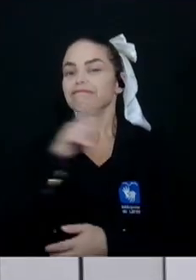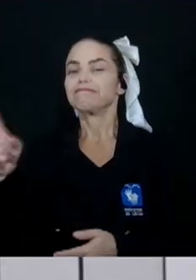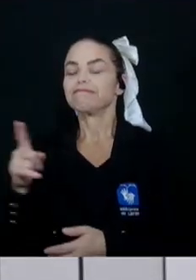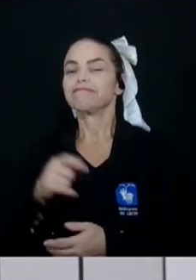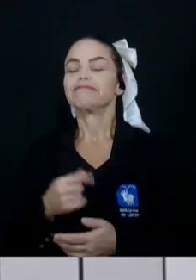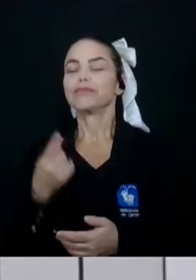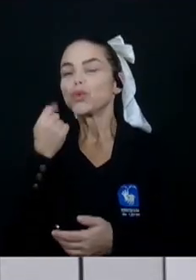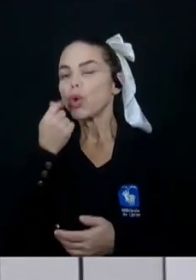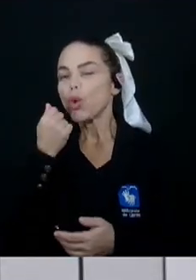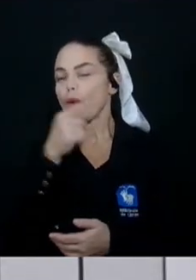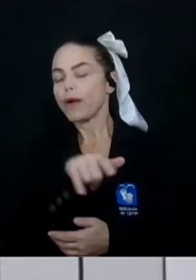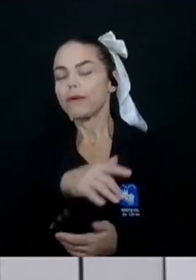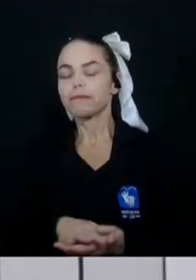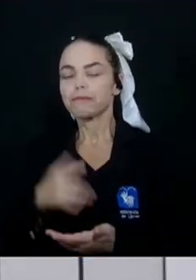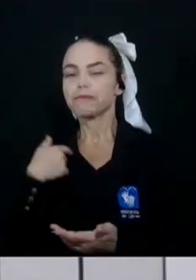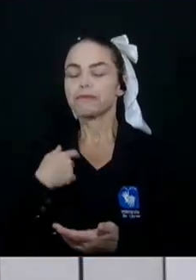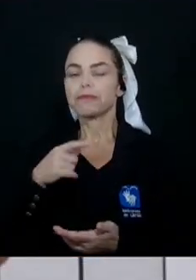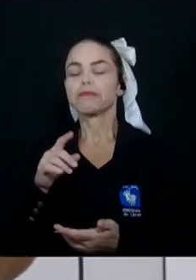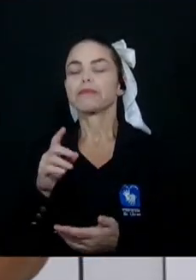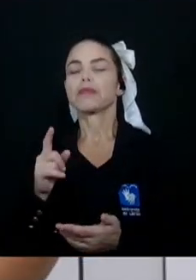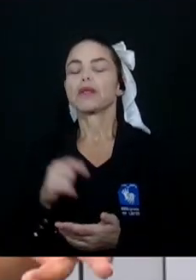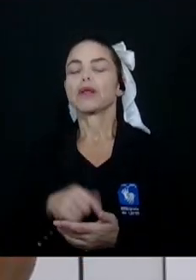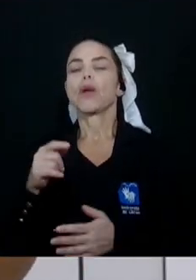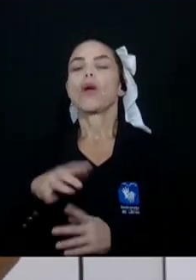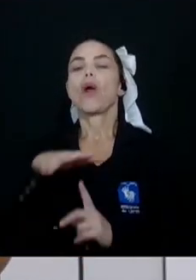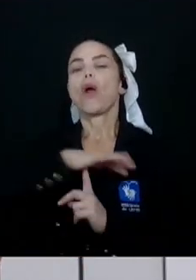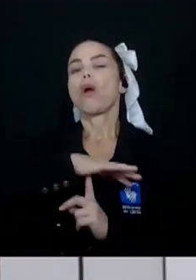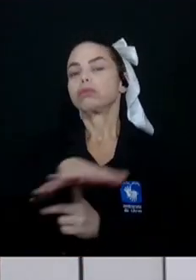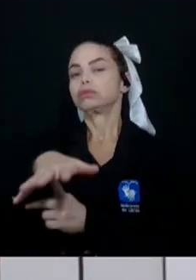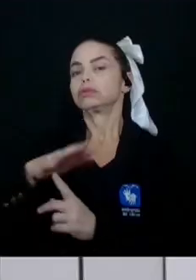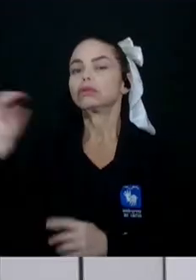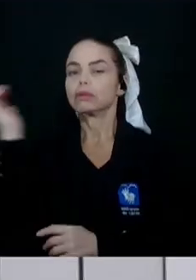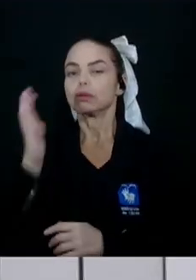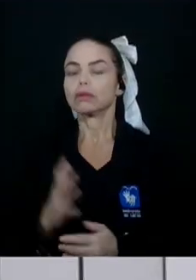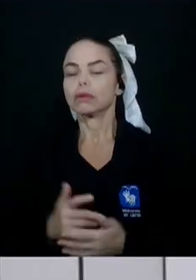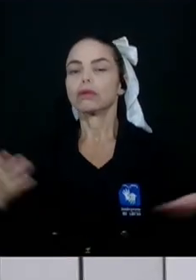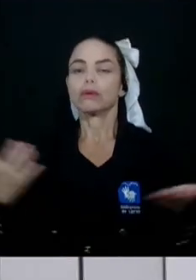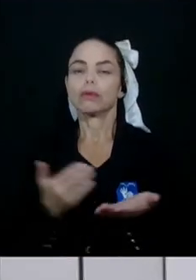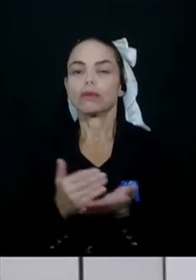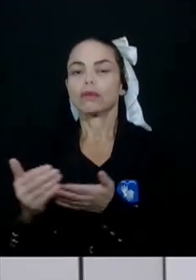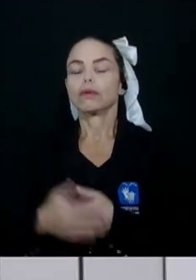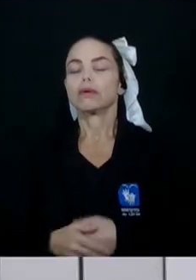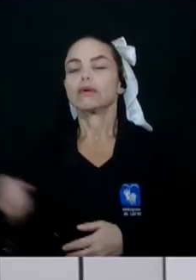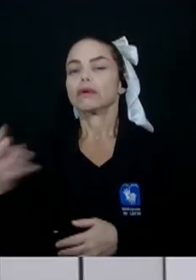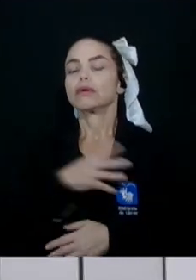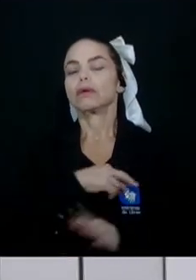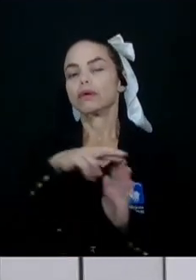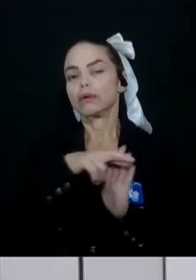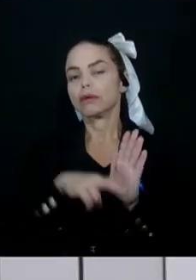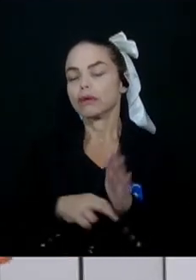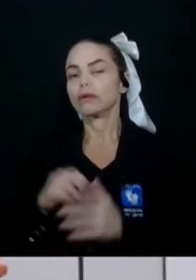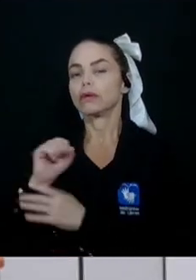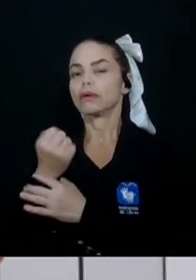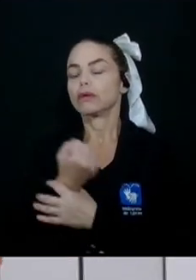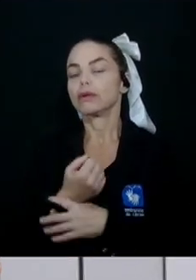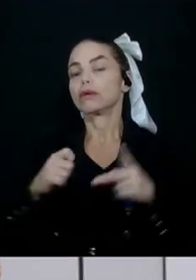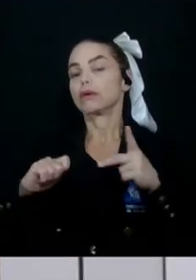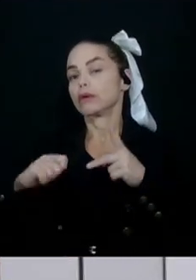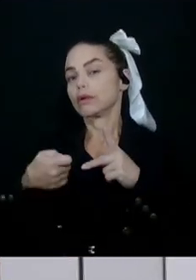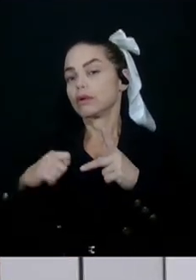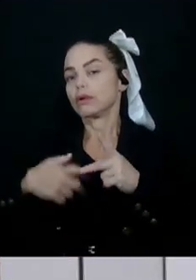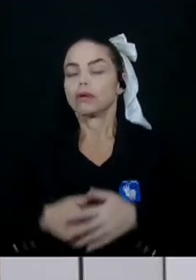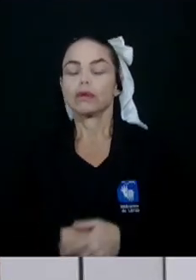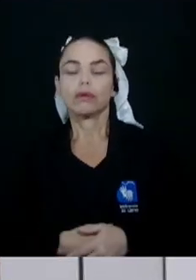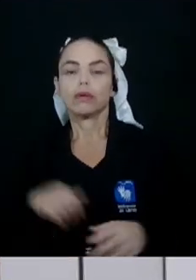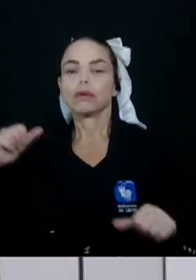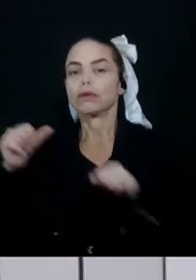e o Banco Central do Brasil colocou em vigor novas regras de segurança para o Pix. As mudanças